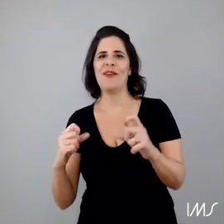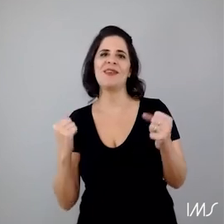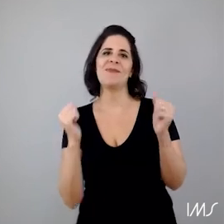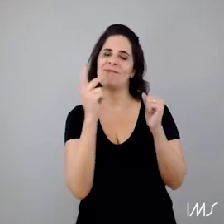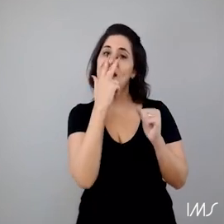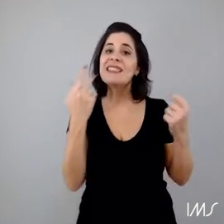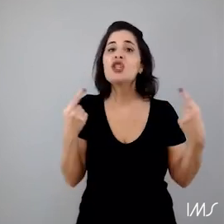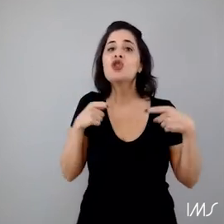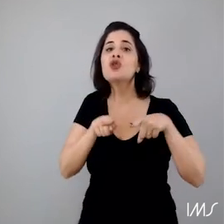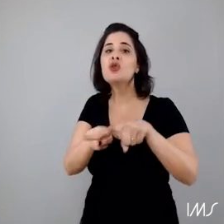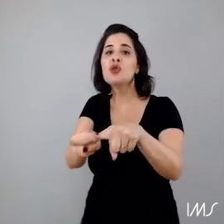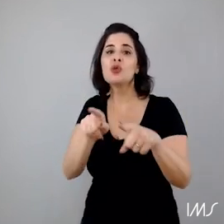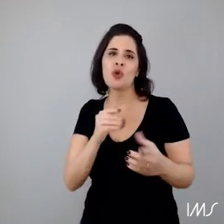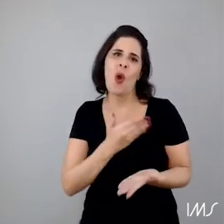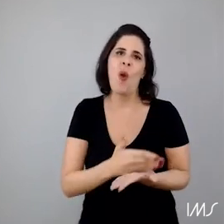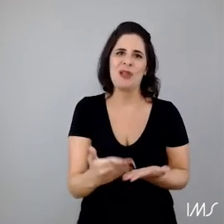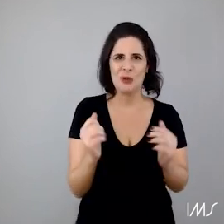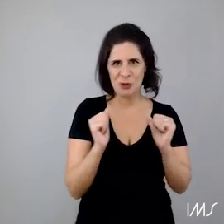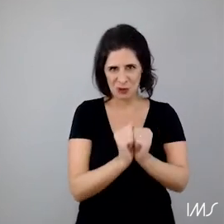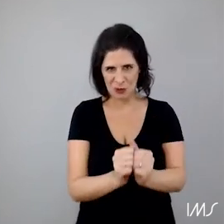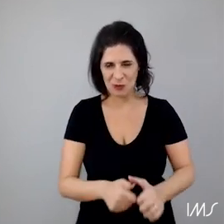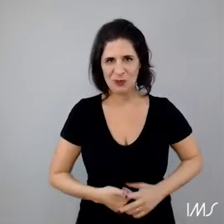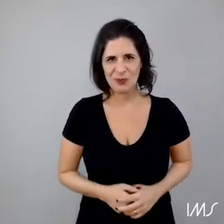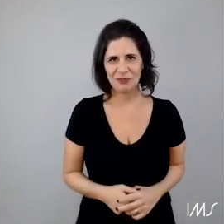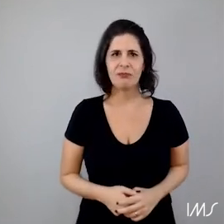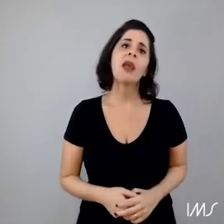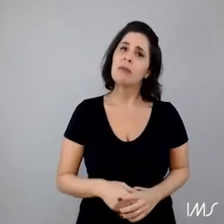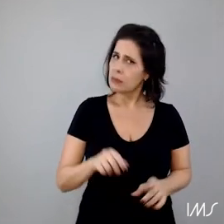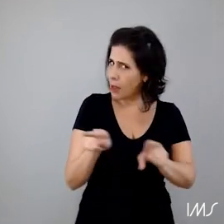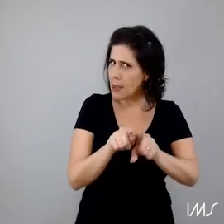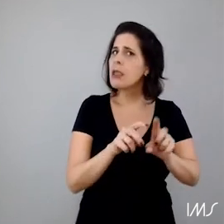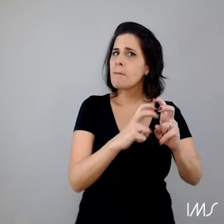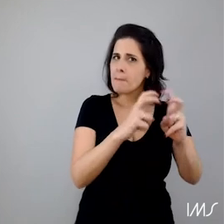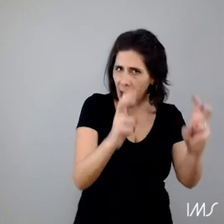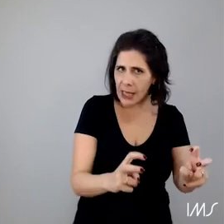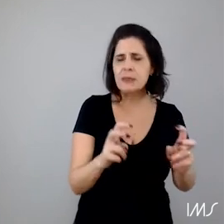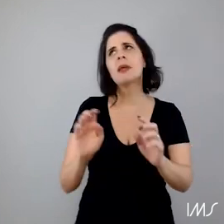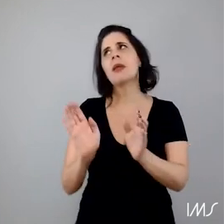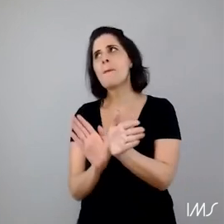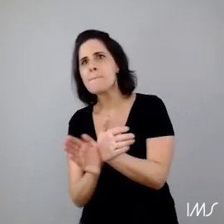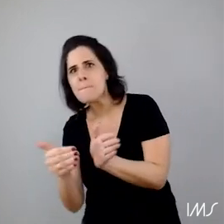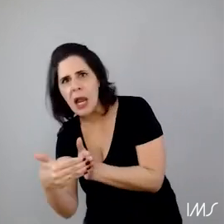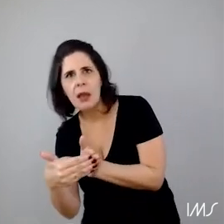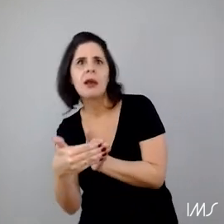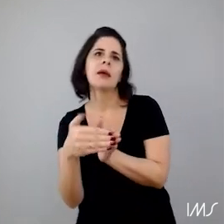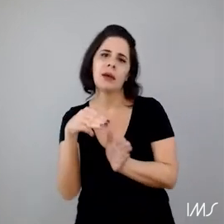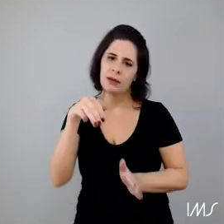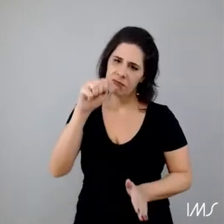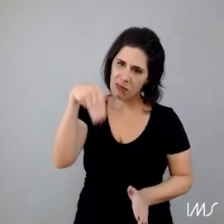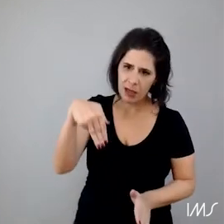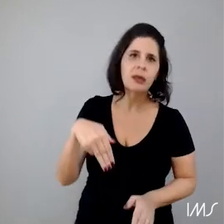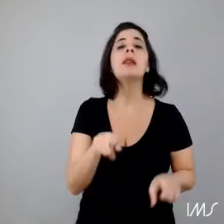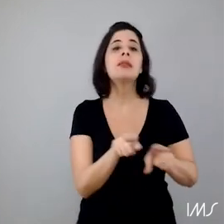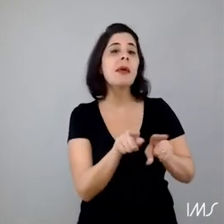vai ter repercussão depois no MAC, né? No Museu de Arte Contemporânea da USP,